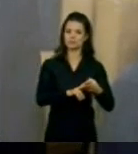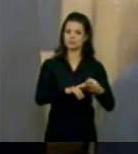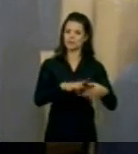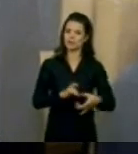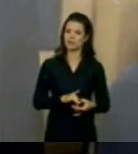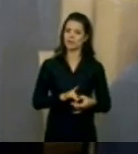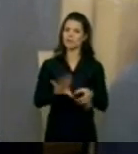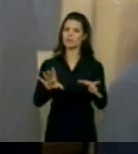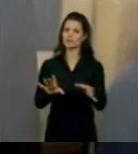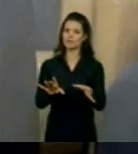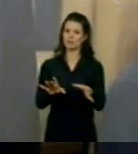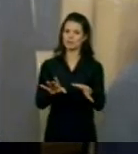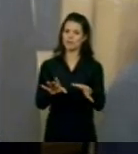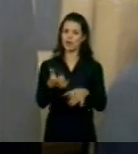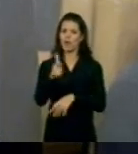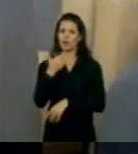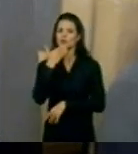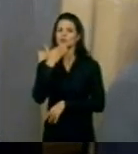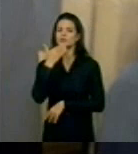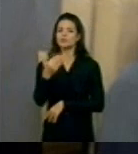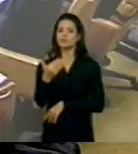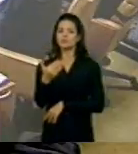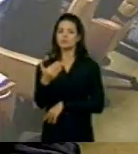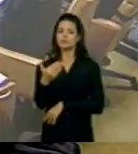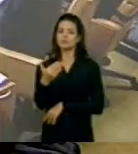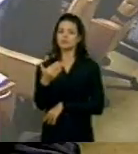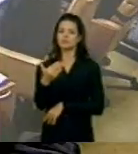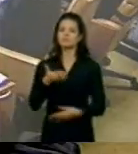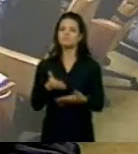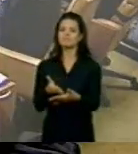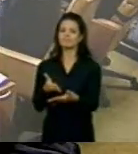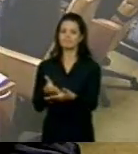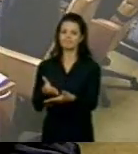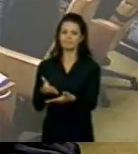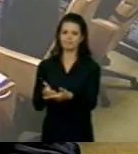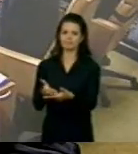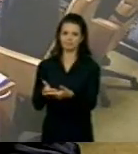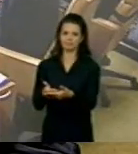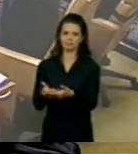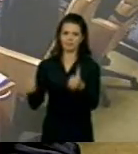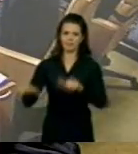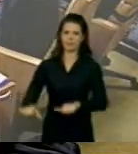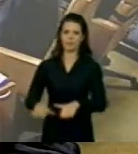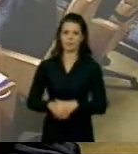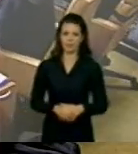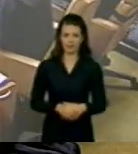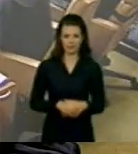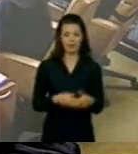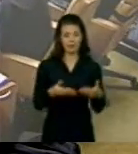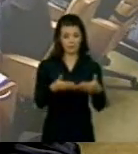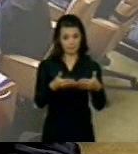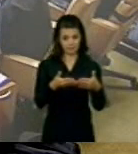permitiria outro tipo de restrição menos gravosa. Peço a Vossa Excelência, por favor,